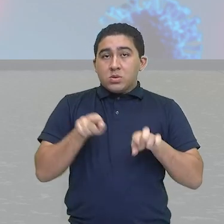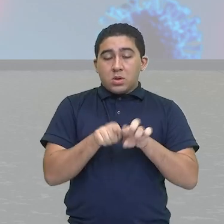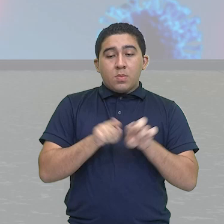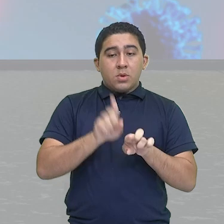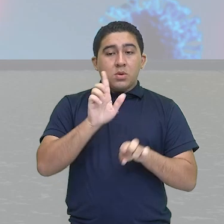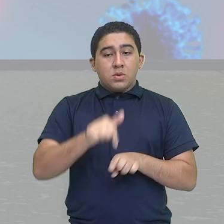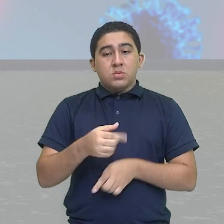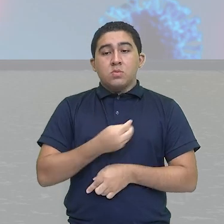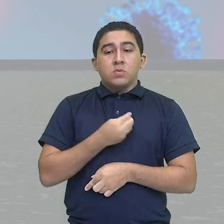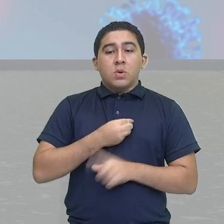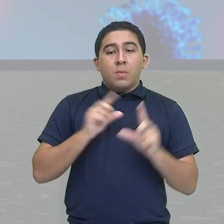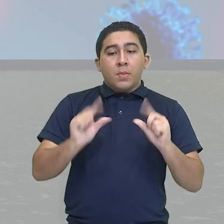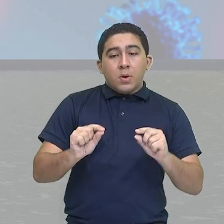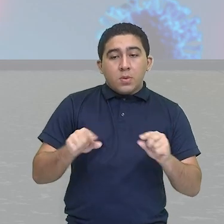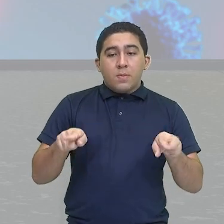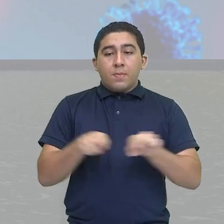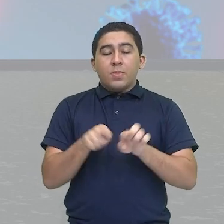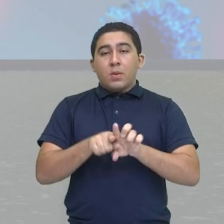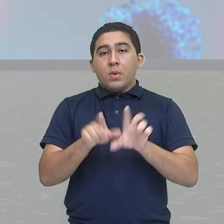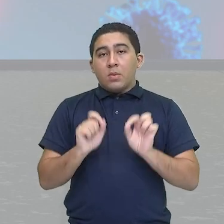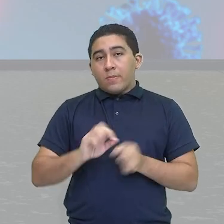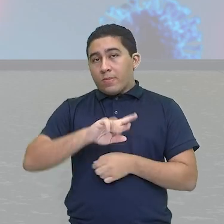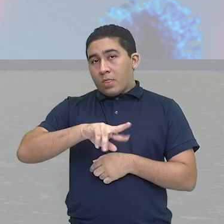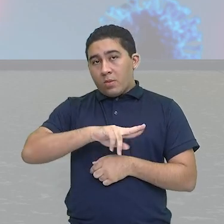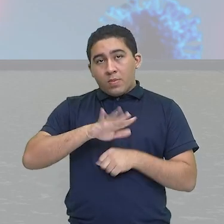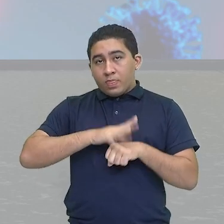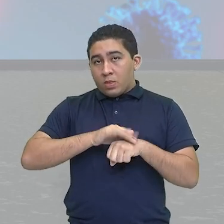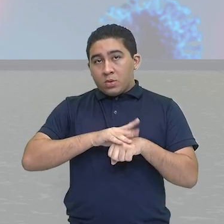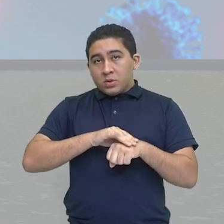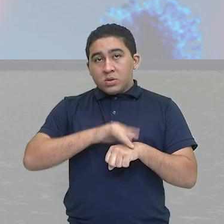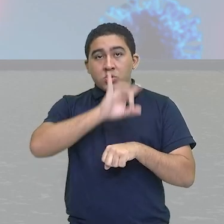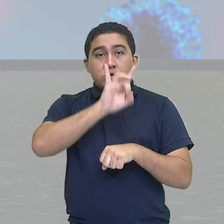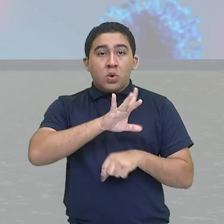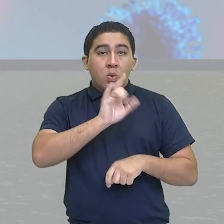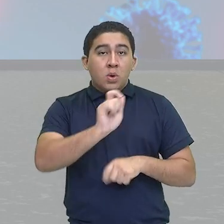estes micro-organismos também, eles não causam doenças,